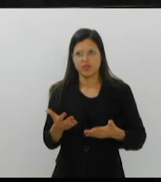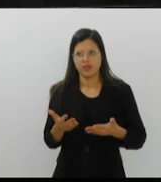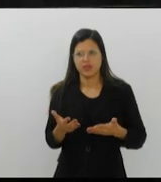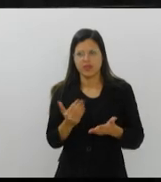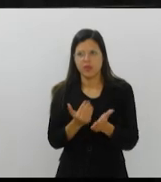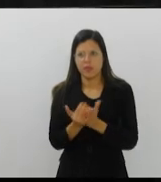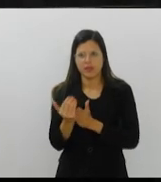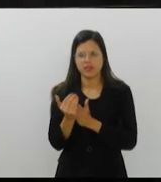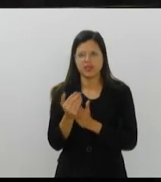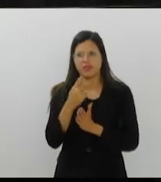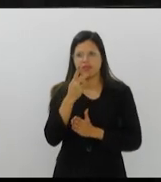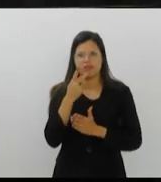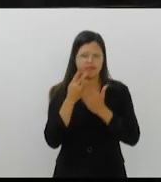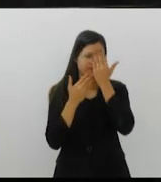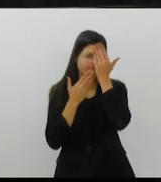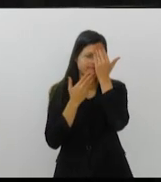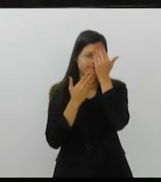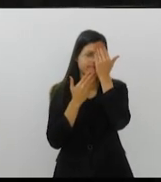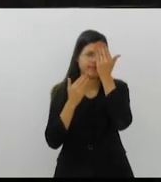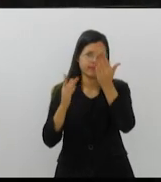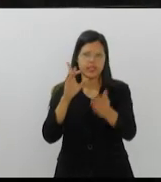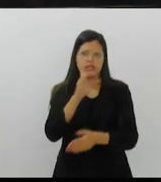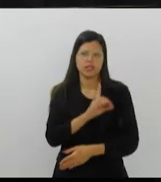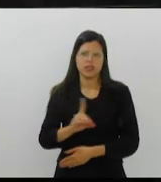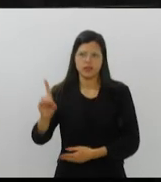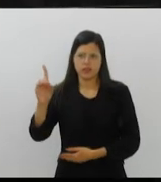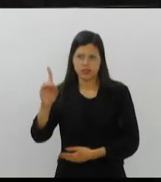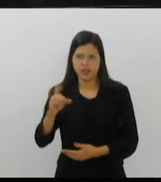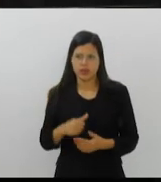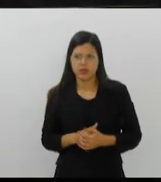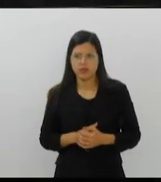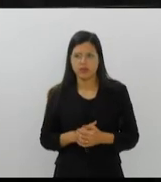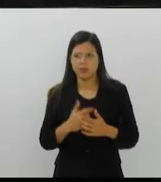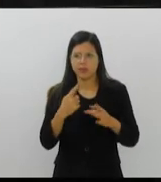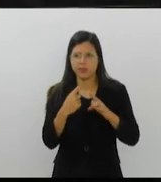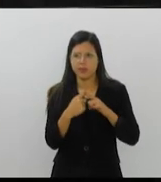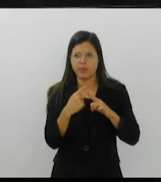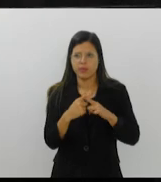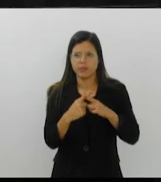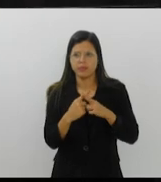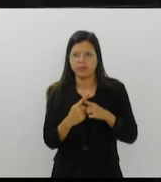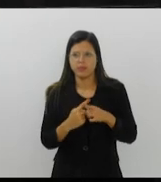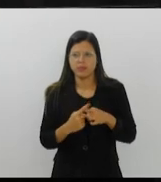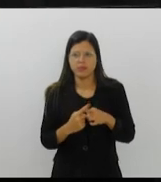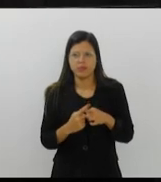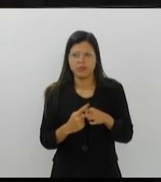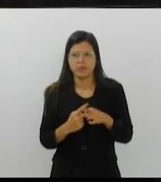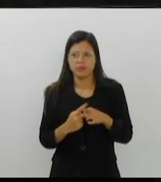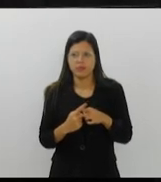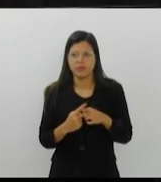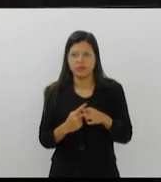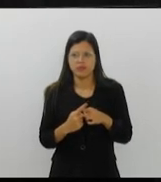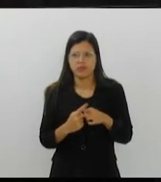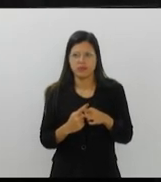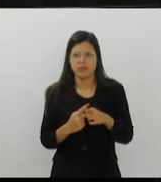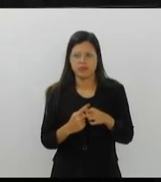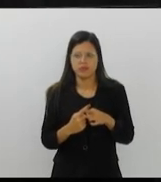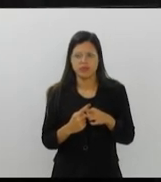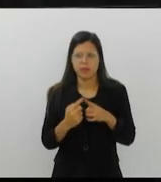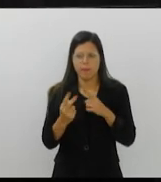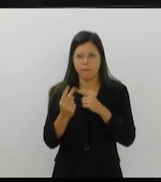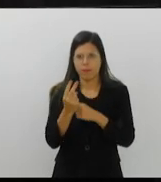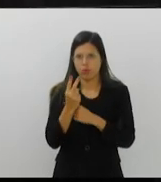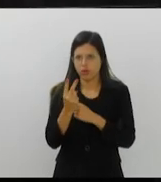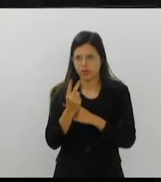fala agradecendo a Deus, em primeiro lugar, porque em estado. Protegendo